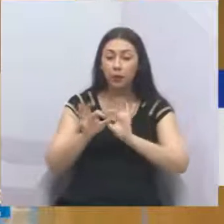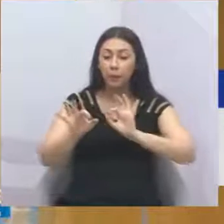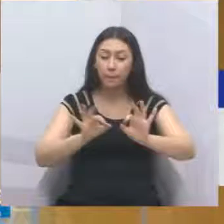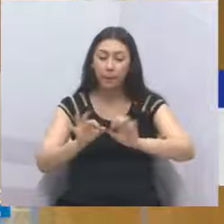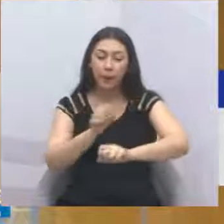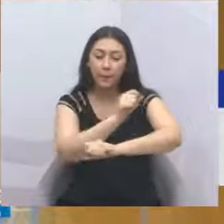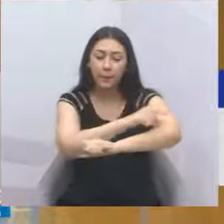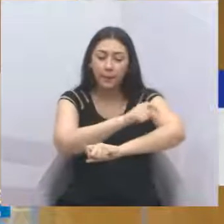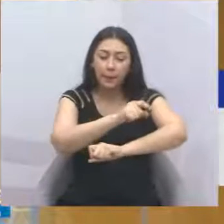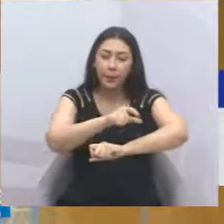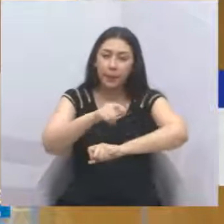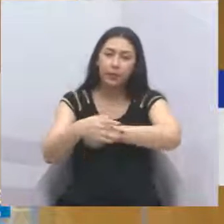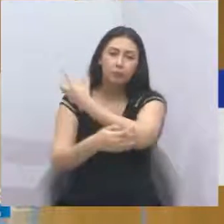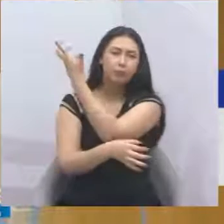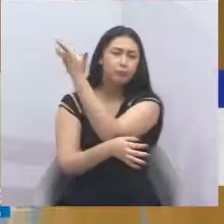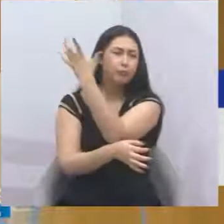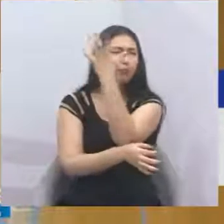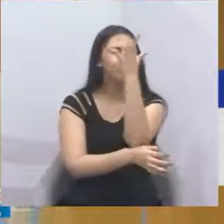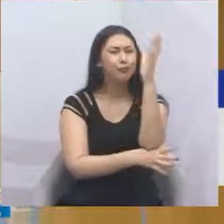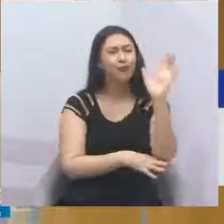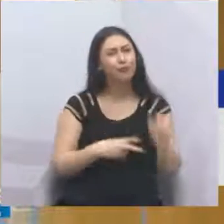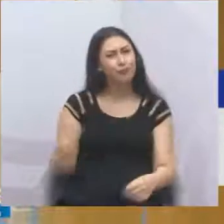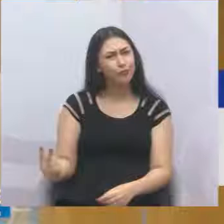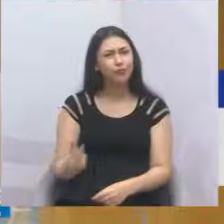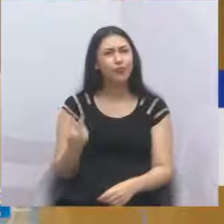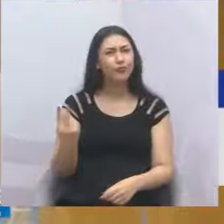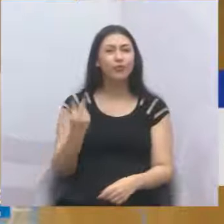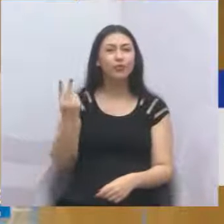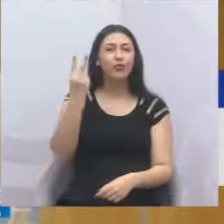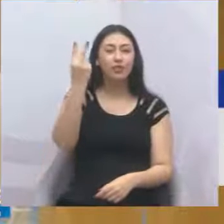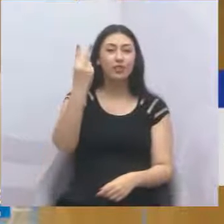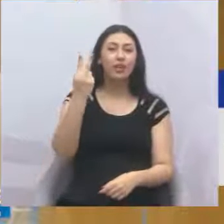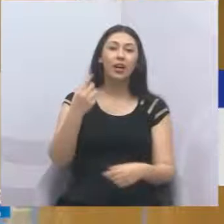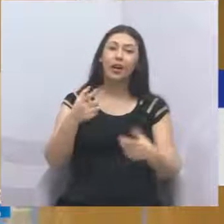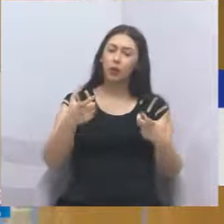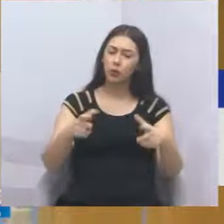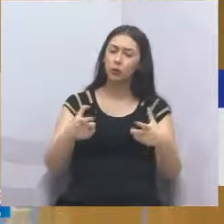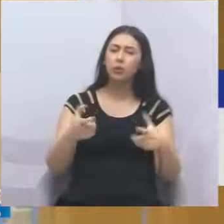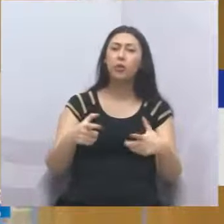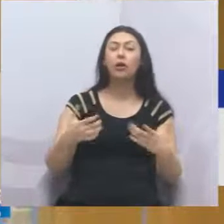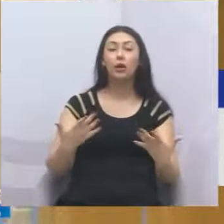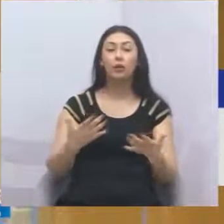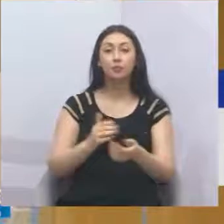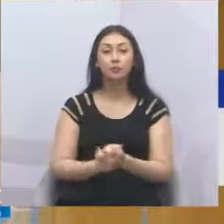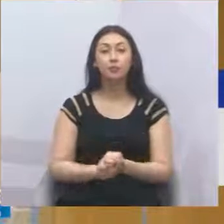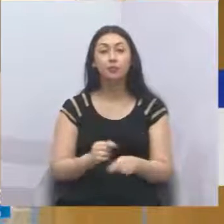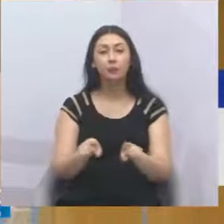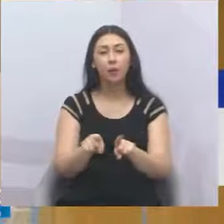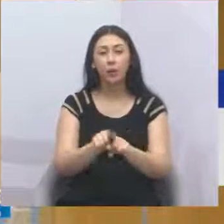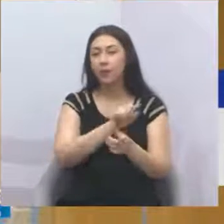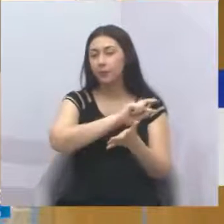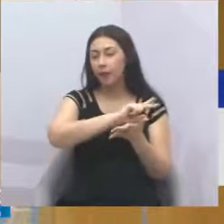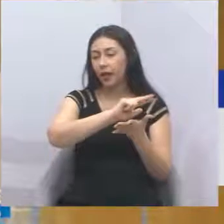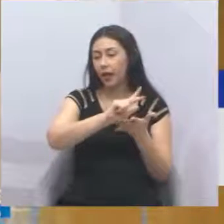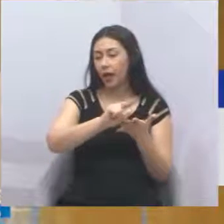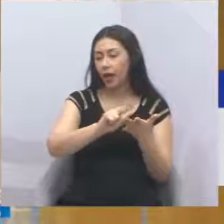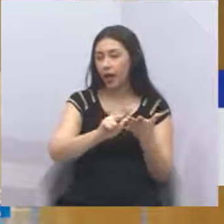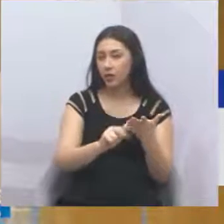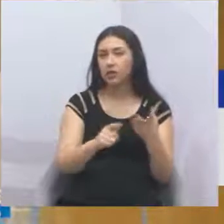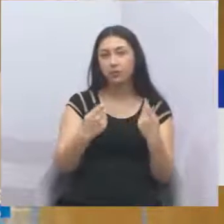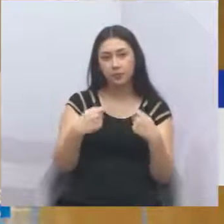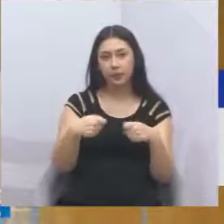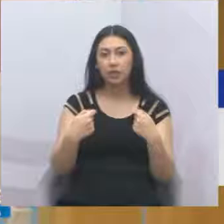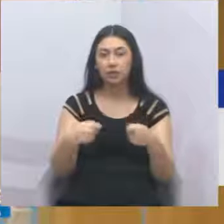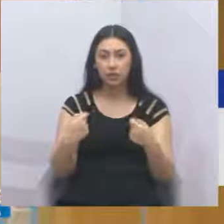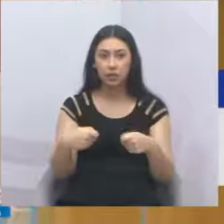arborização na cidade, para valorizar o nosso comércio local e tantos outros segmentos que